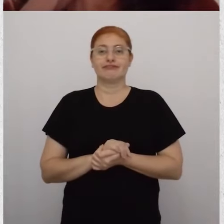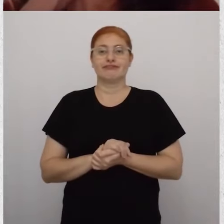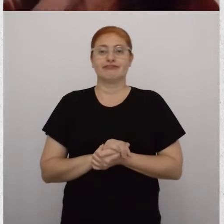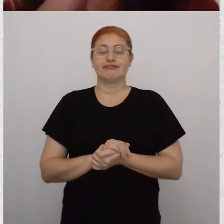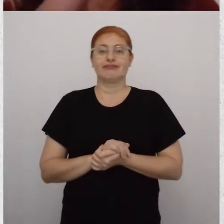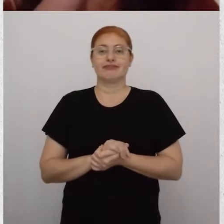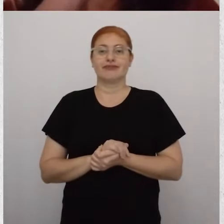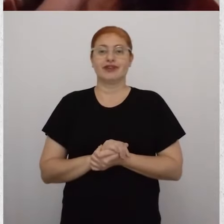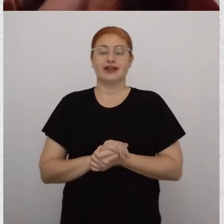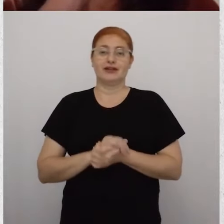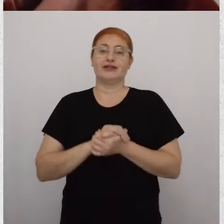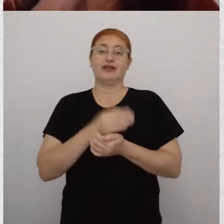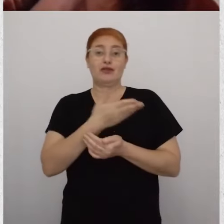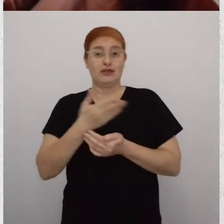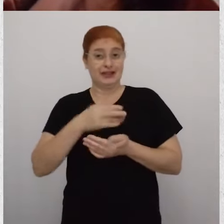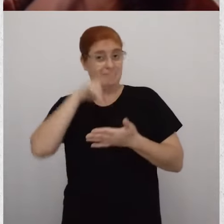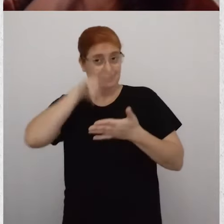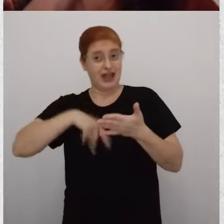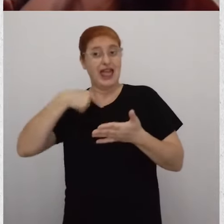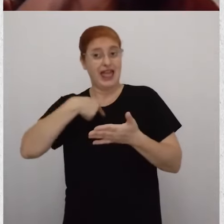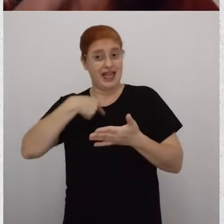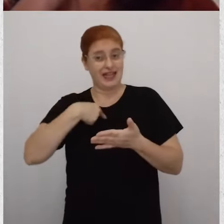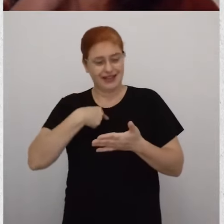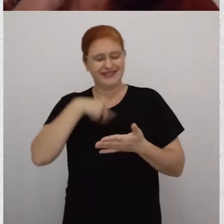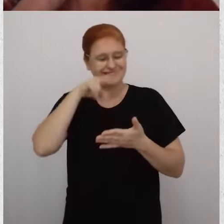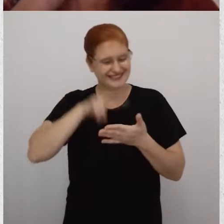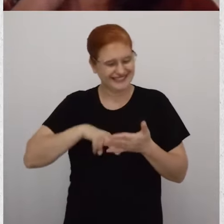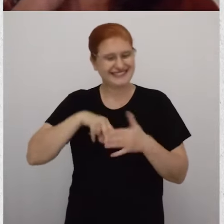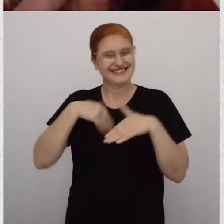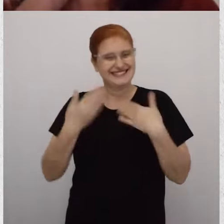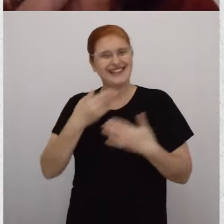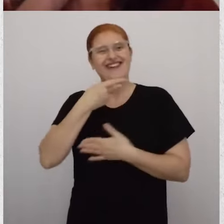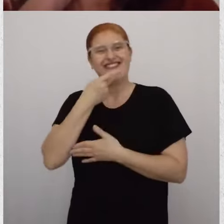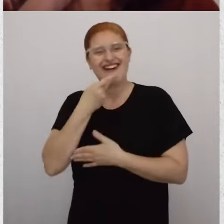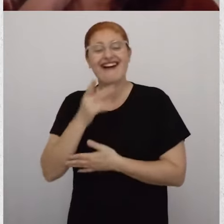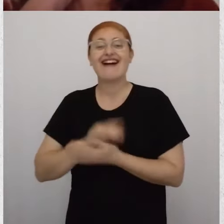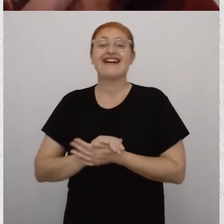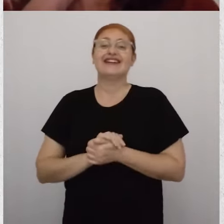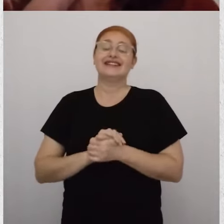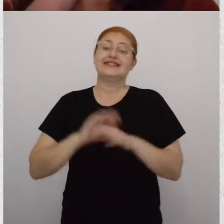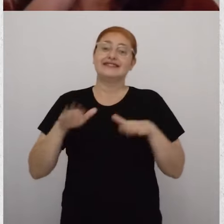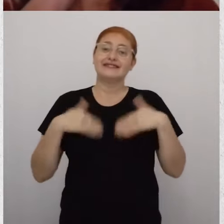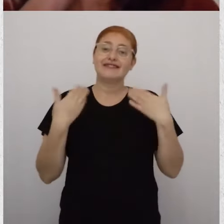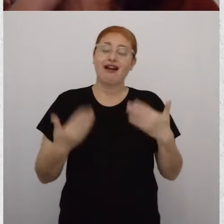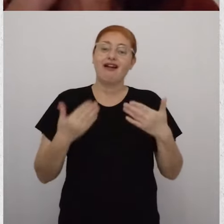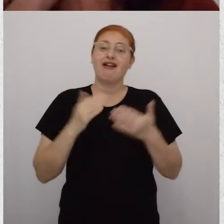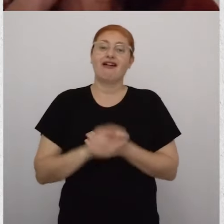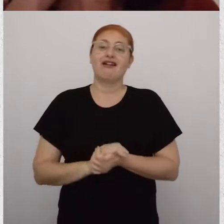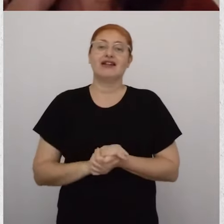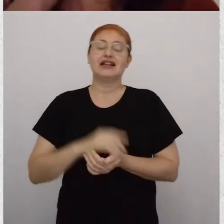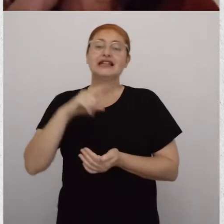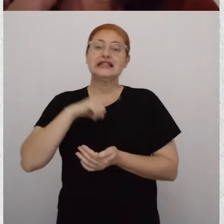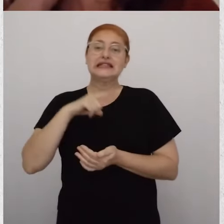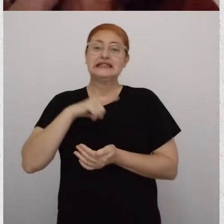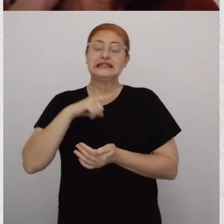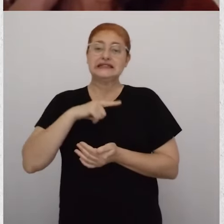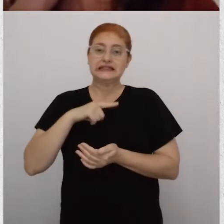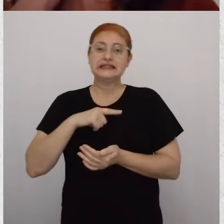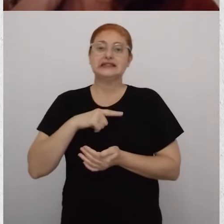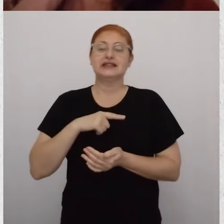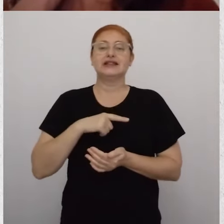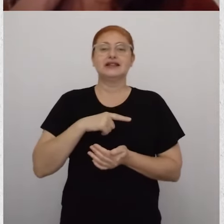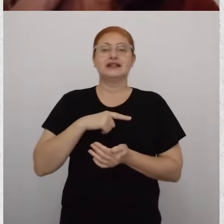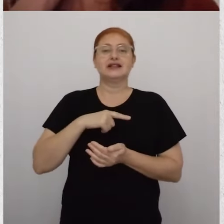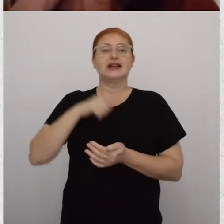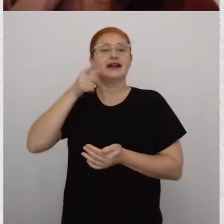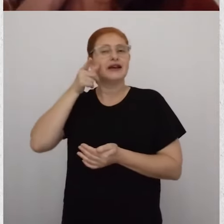bom, para quem não leu, não sabe, mas eu vou dar aqui o spoiler. É, ela chega a uma elaboração interessante